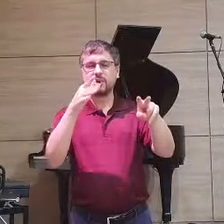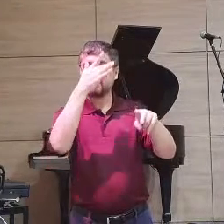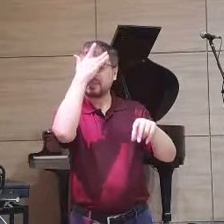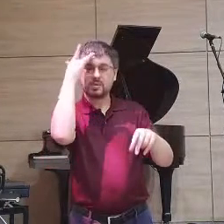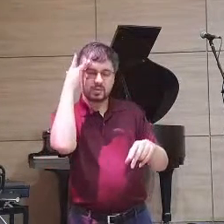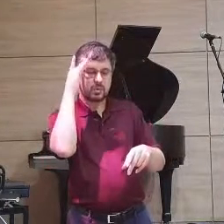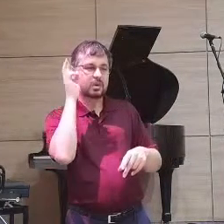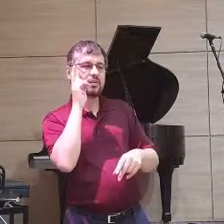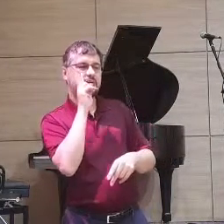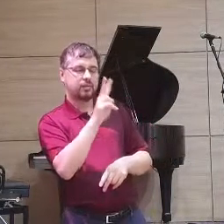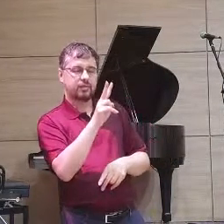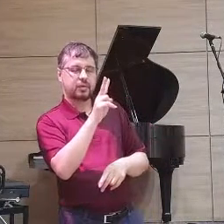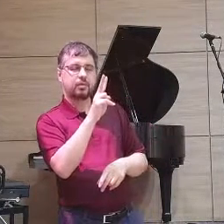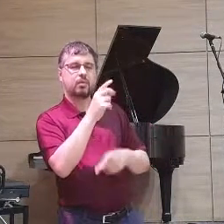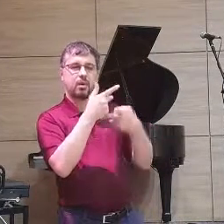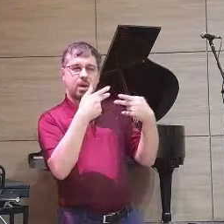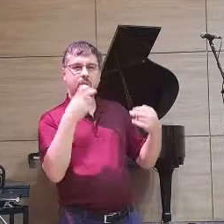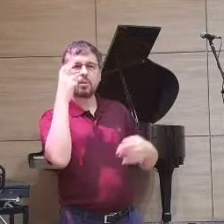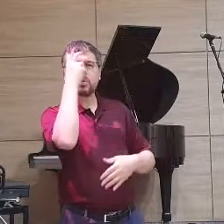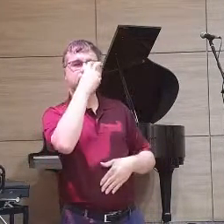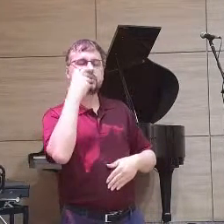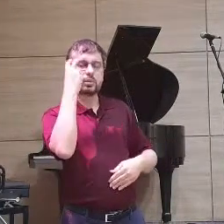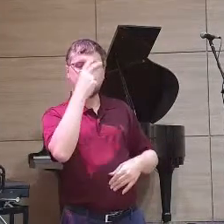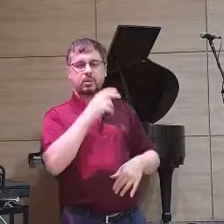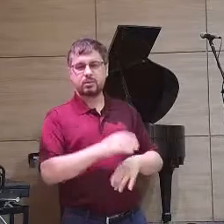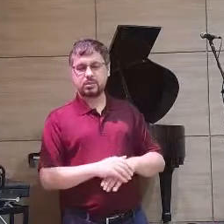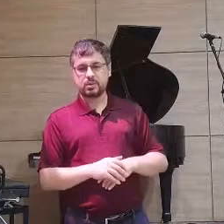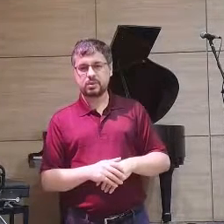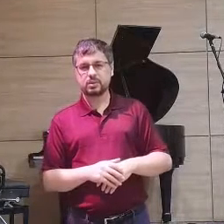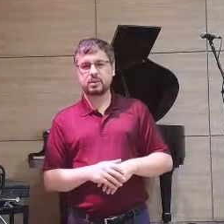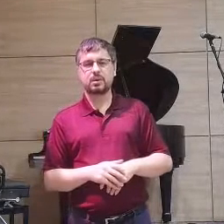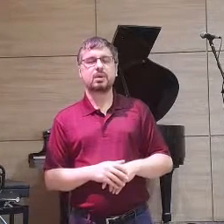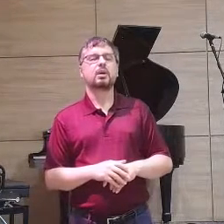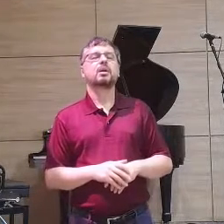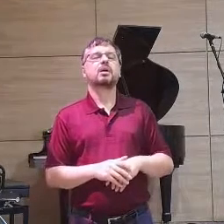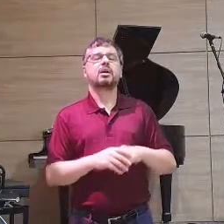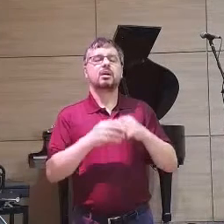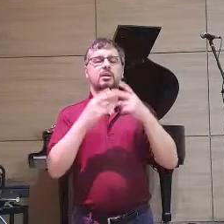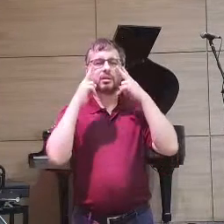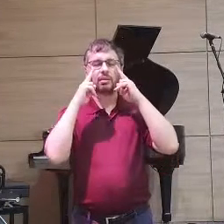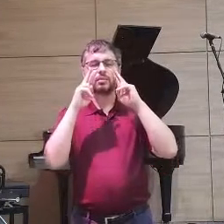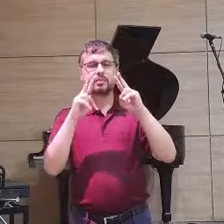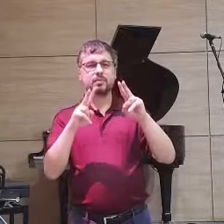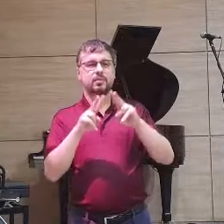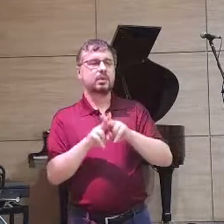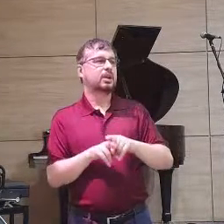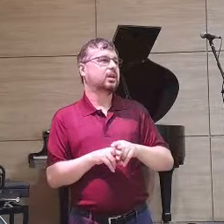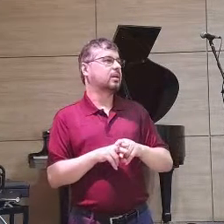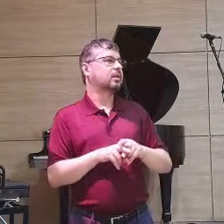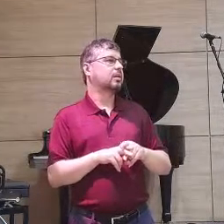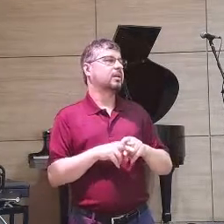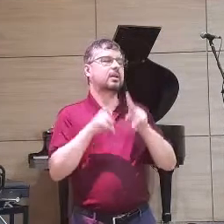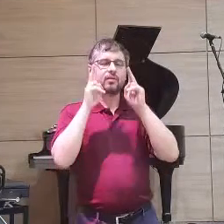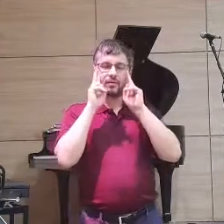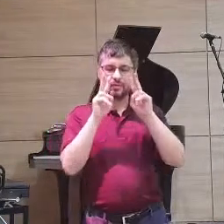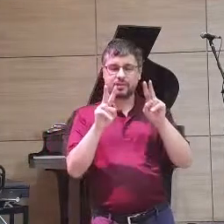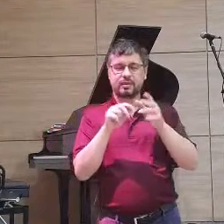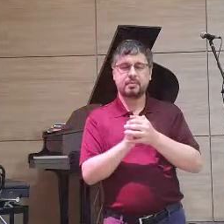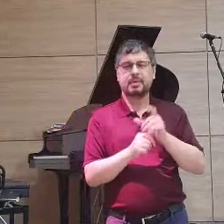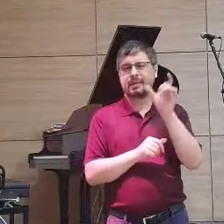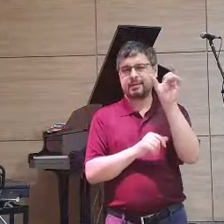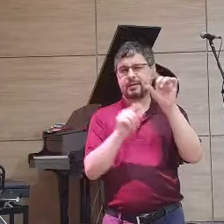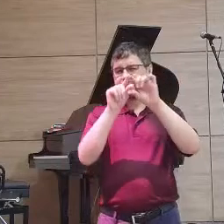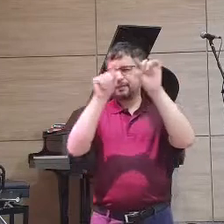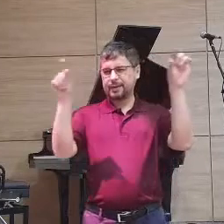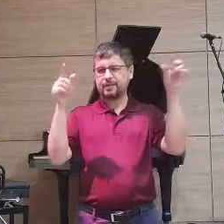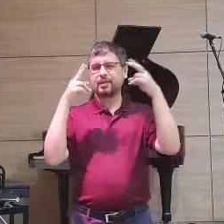viu um fato com os olhos aquele que presenciou viu o fato com os olhos é ruim né Vocês vão